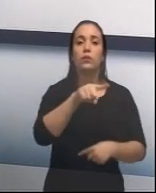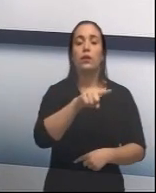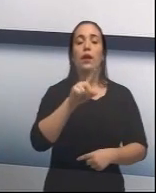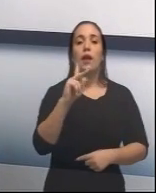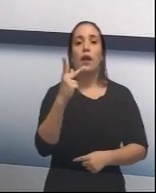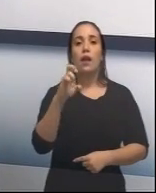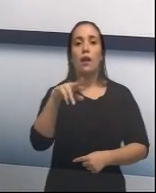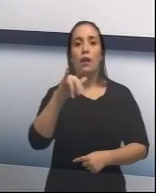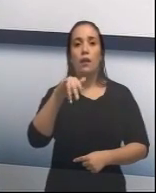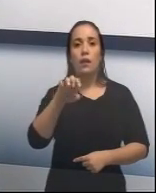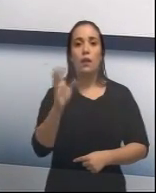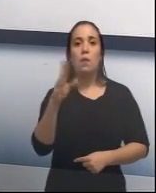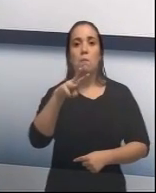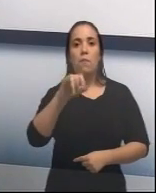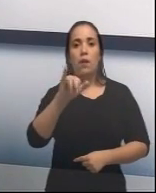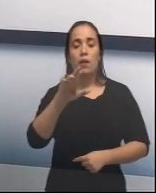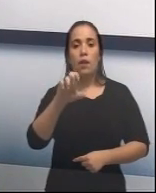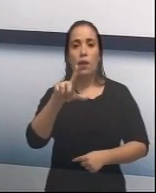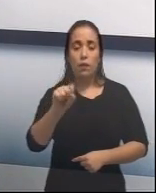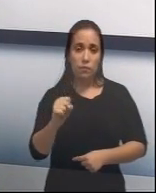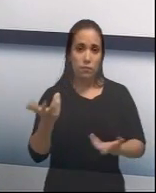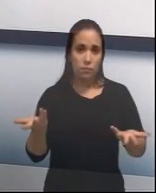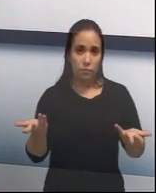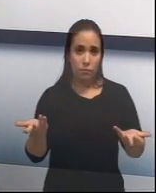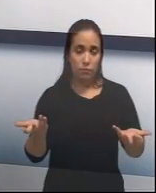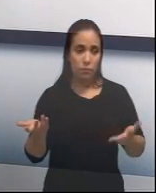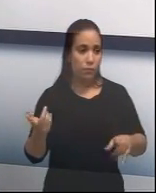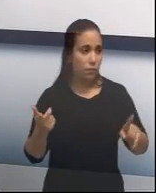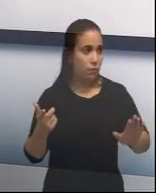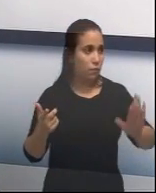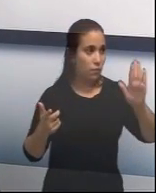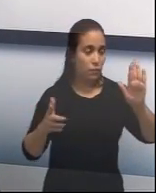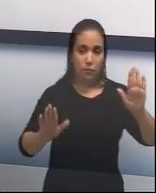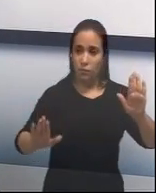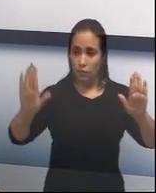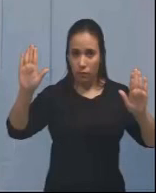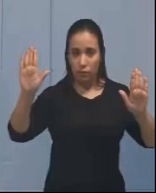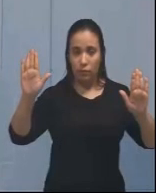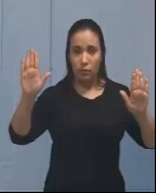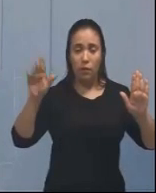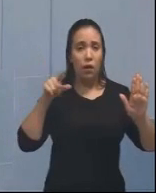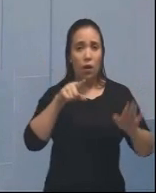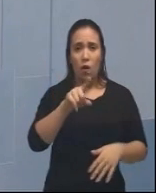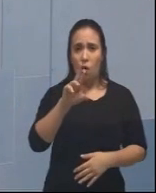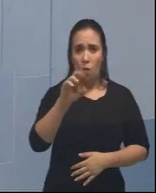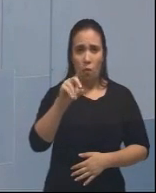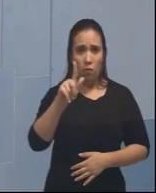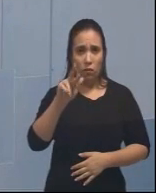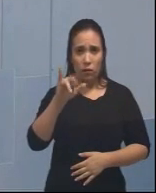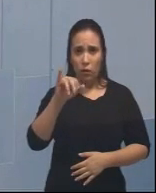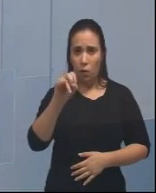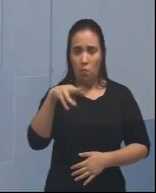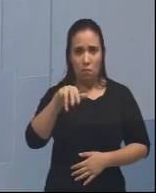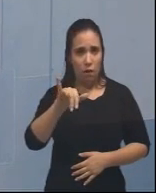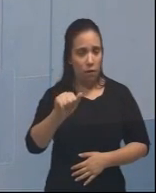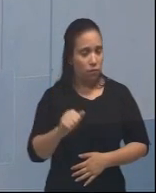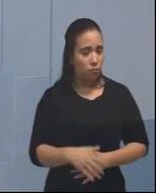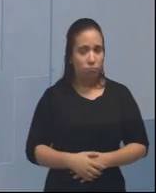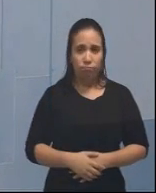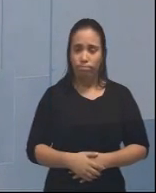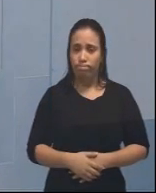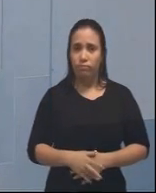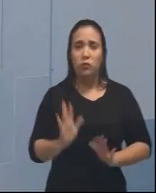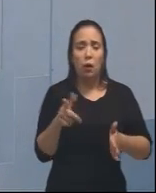né? Ainda tem essa ainda, né? 100 votos. Hein? 100 votos. Tanto o Rodrigo Maia não tem voto, quando é feito